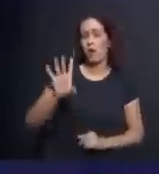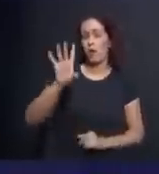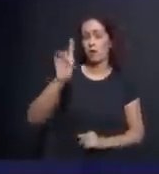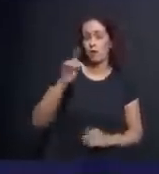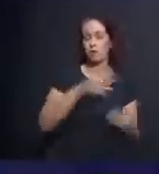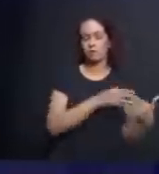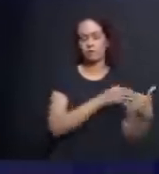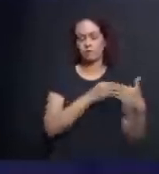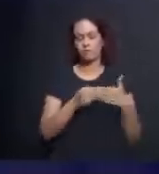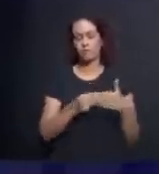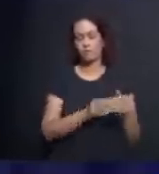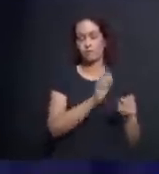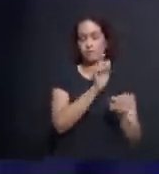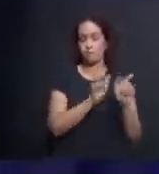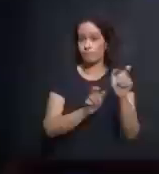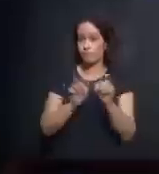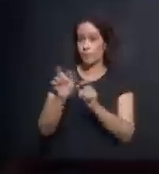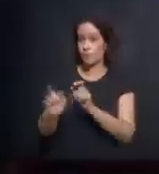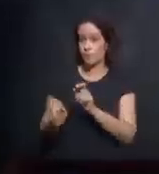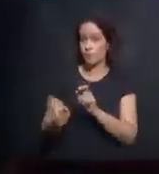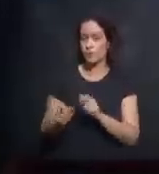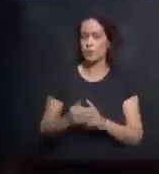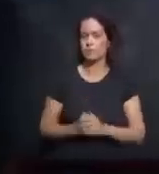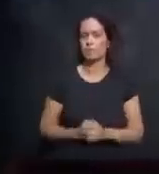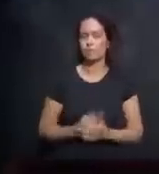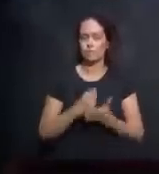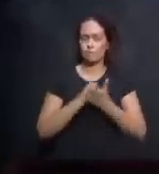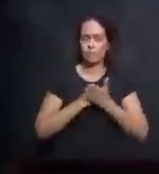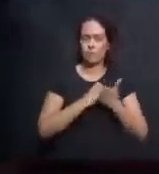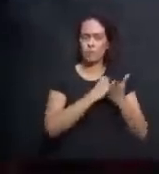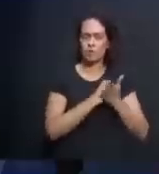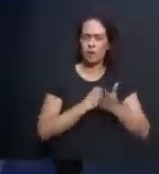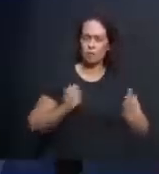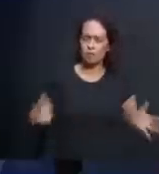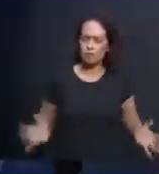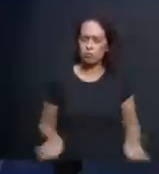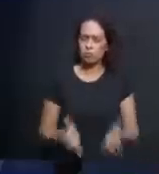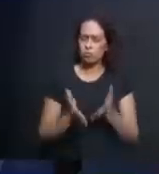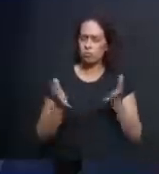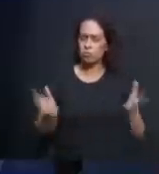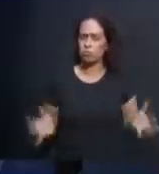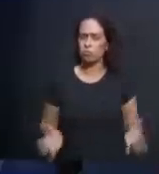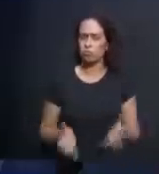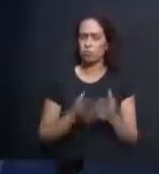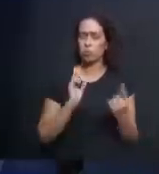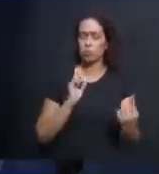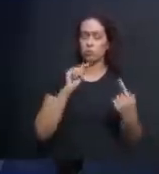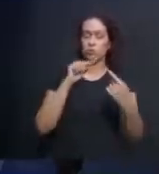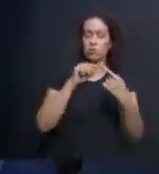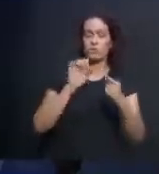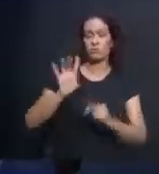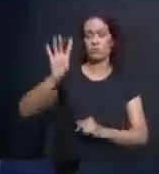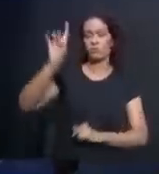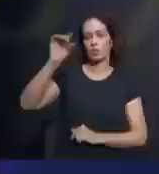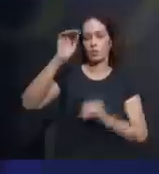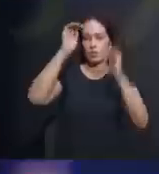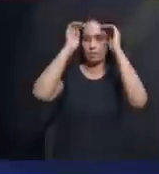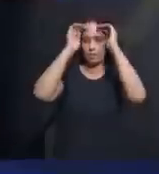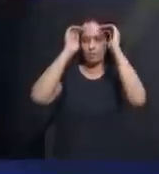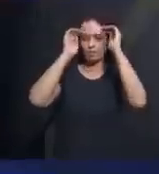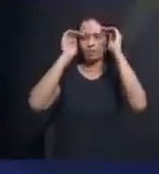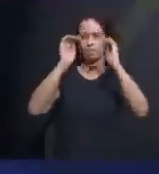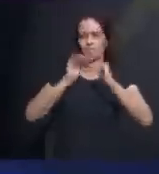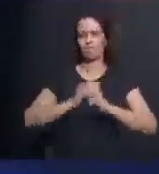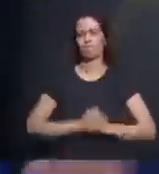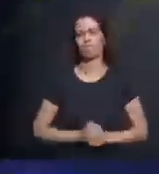pastor Lucinho e tantas outras pessoas que me motivaram a cumprir com o propósito de Deus na minha vida. Eu quero